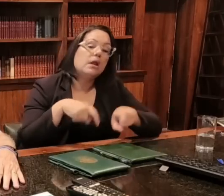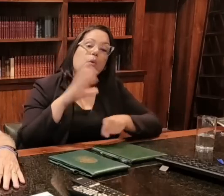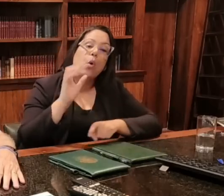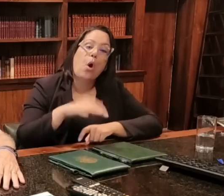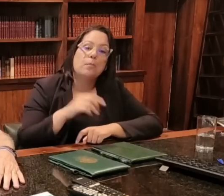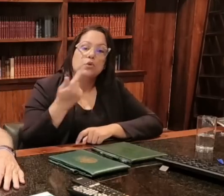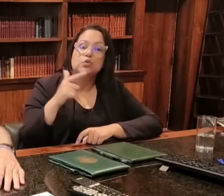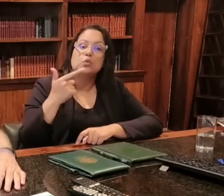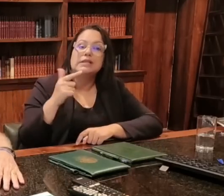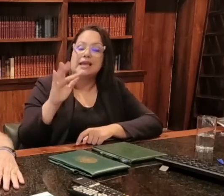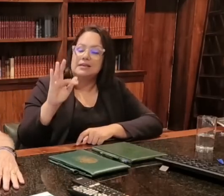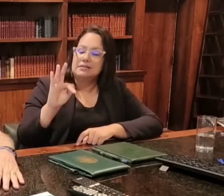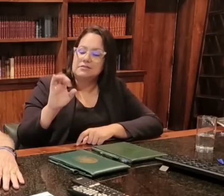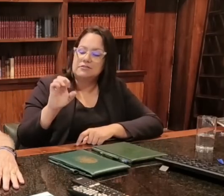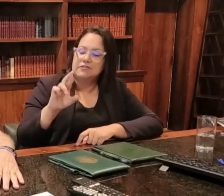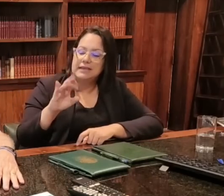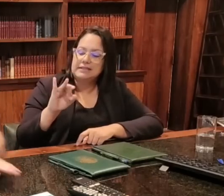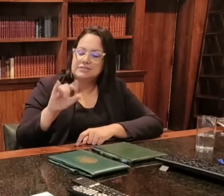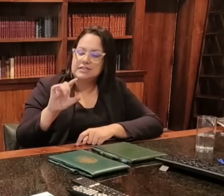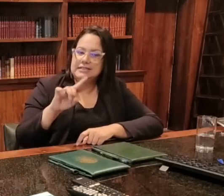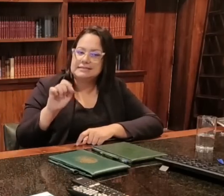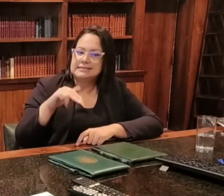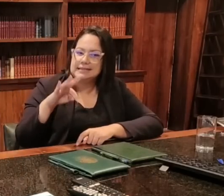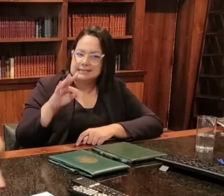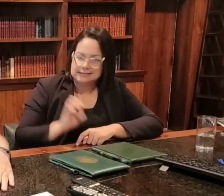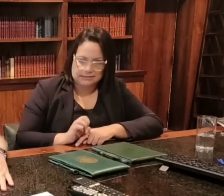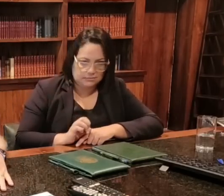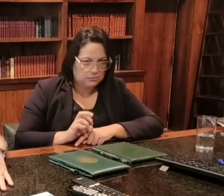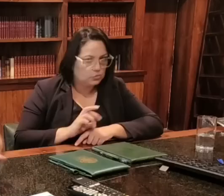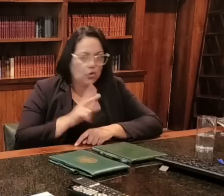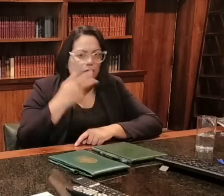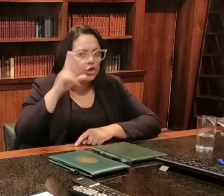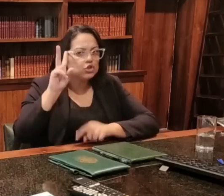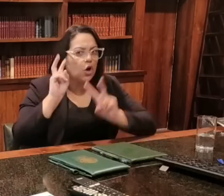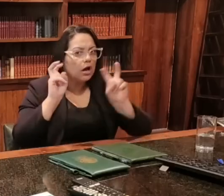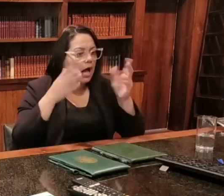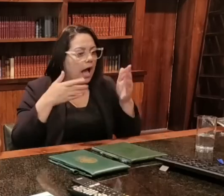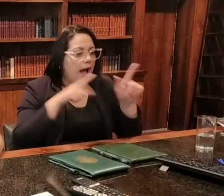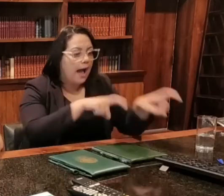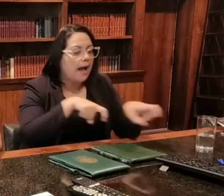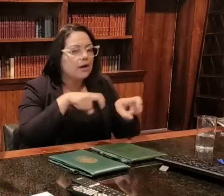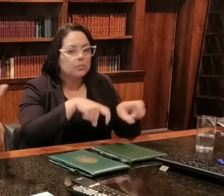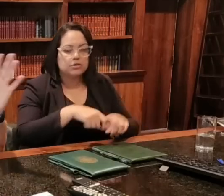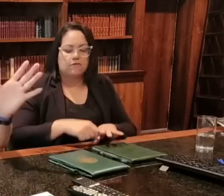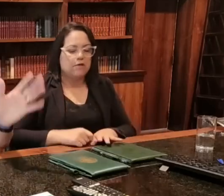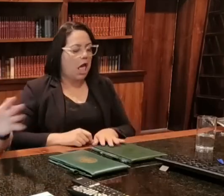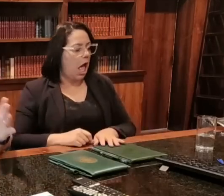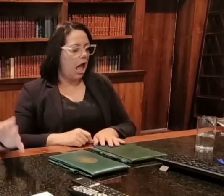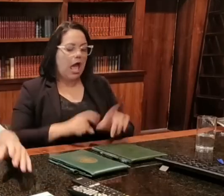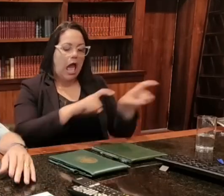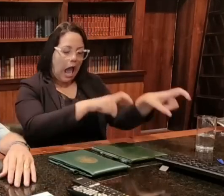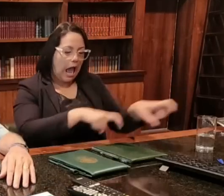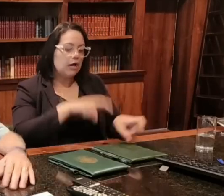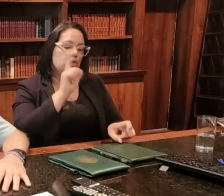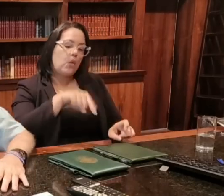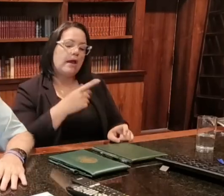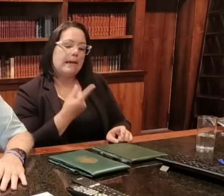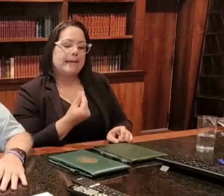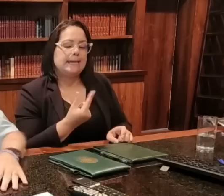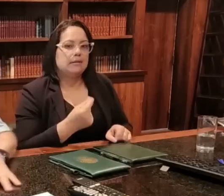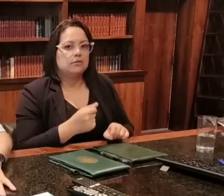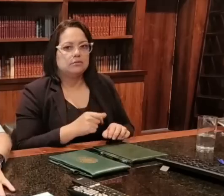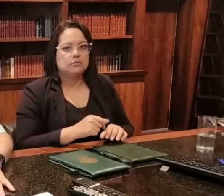comparação de governos com o governo dele agora chegando ao fim e o que está vindo o Lula três o novo